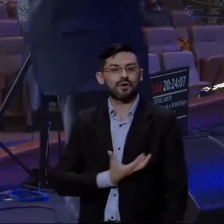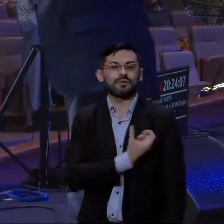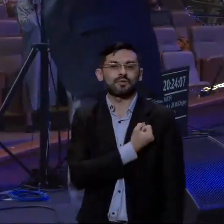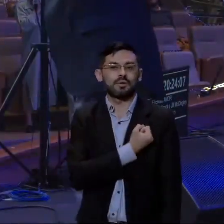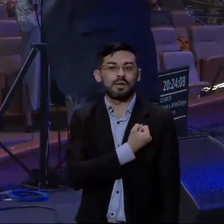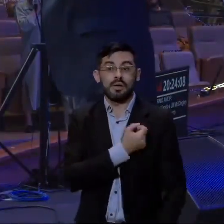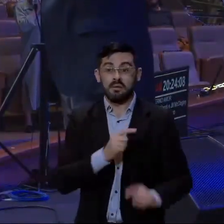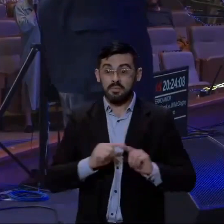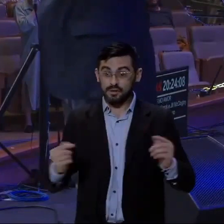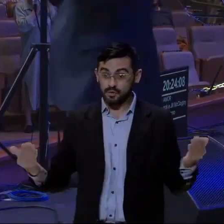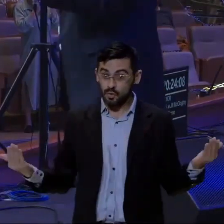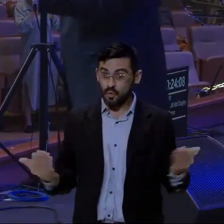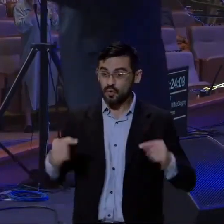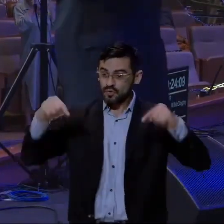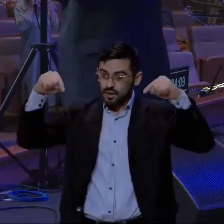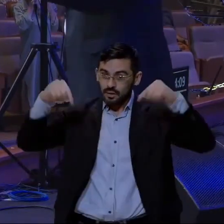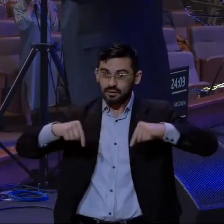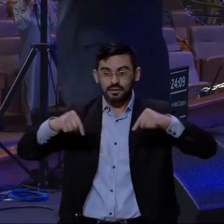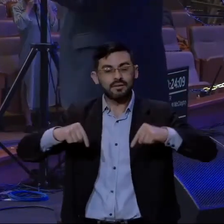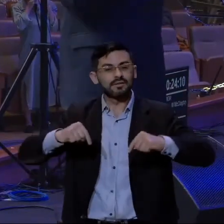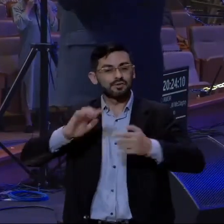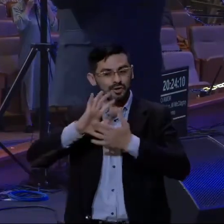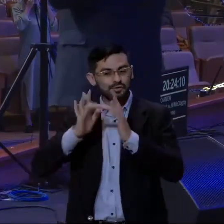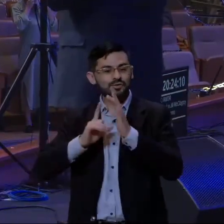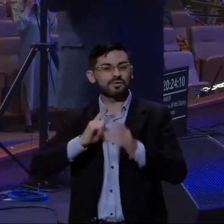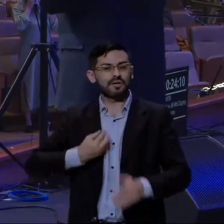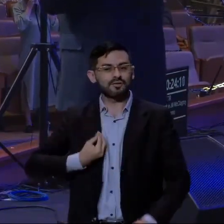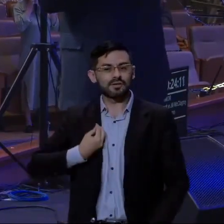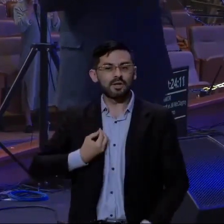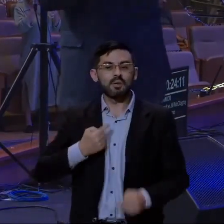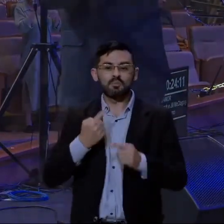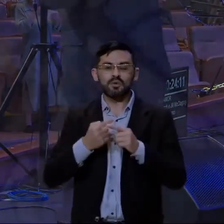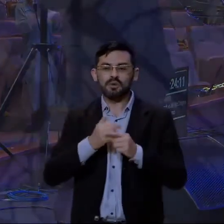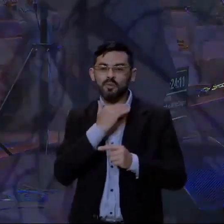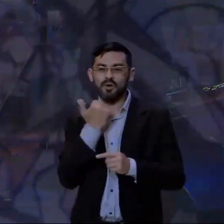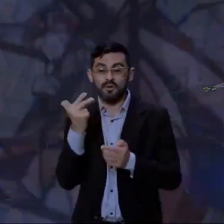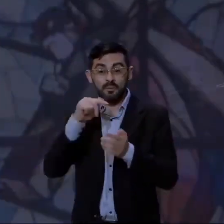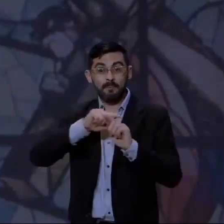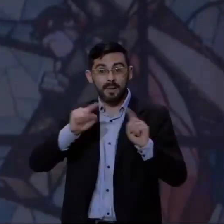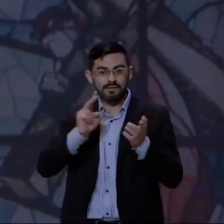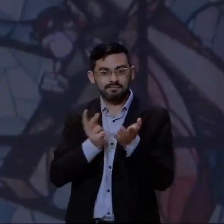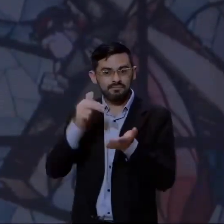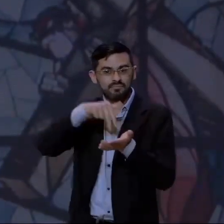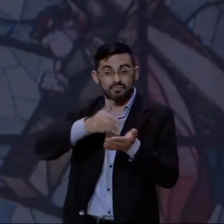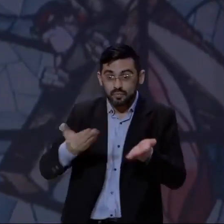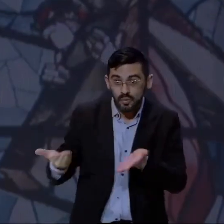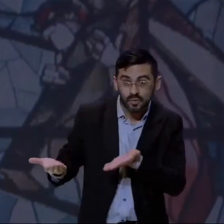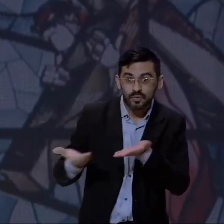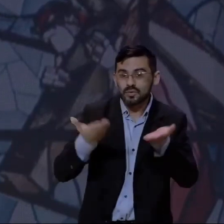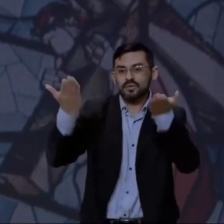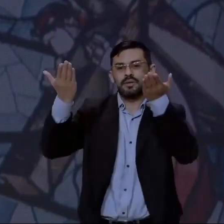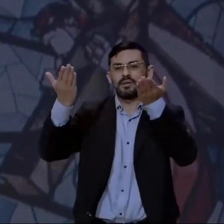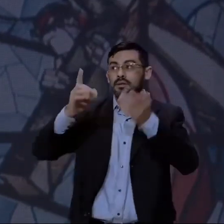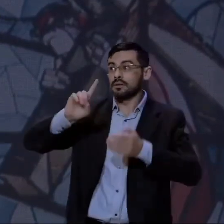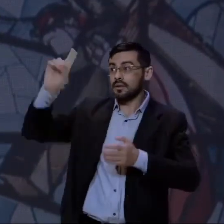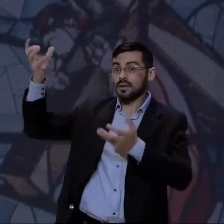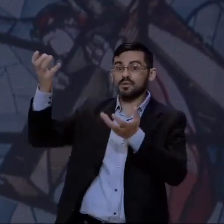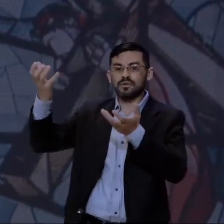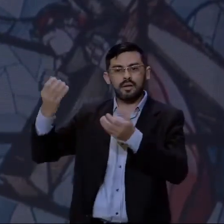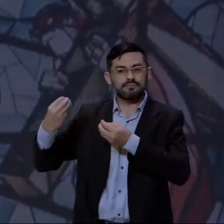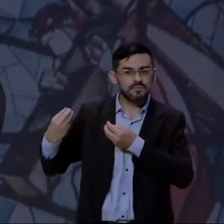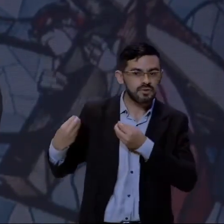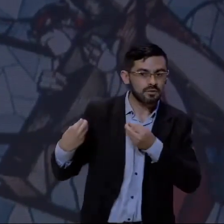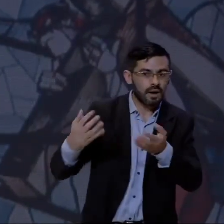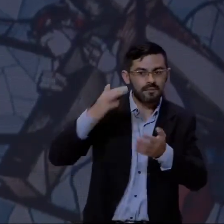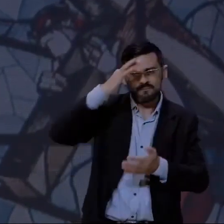Ele está neste lugar vivo, porque Ele morreu e ressuscitou, e Ele é o Deus que quer fazer brotar na tua vida a fé, Ele